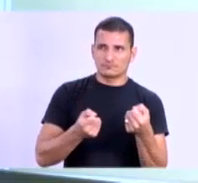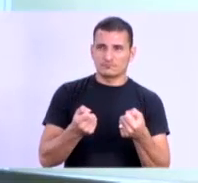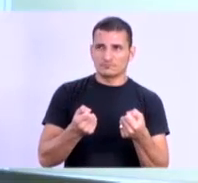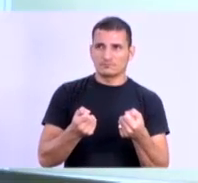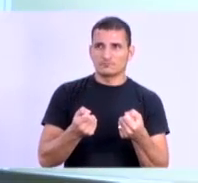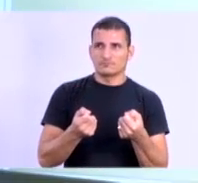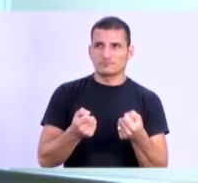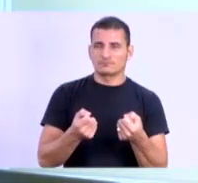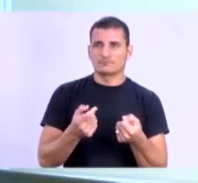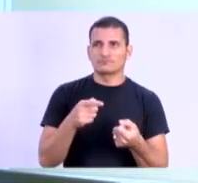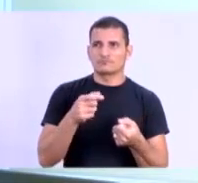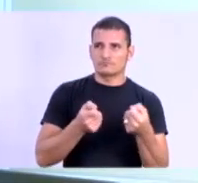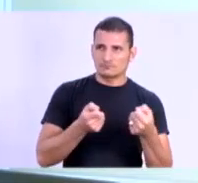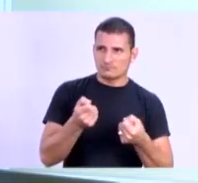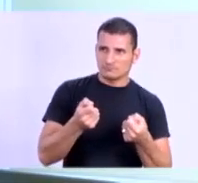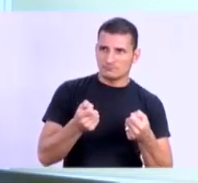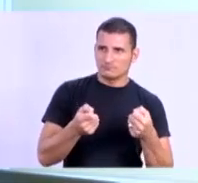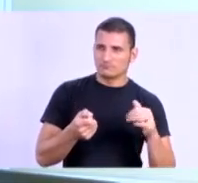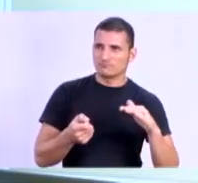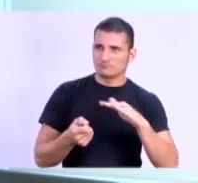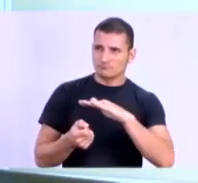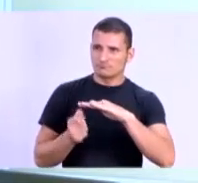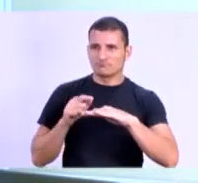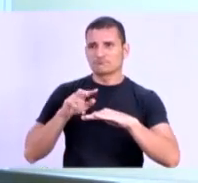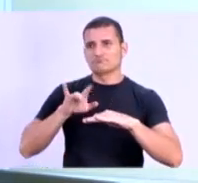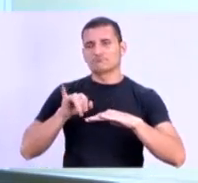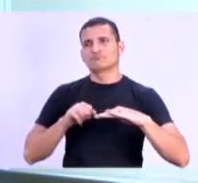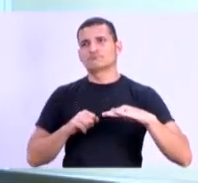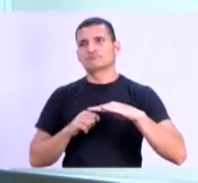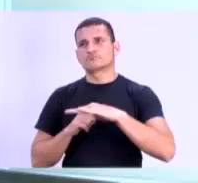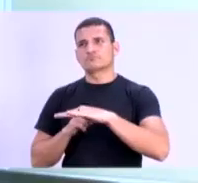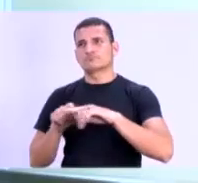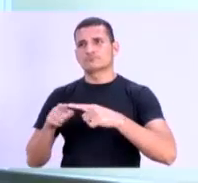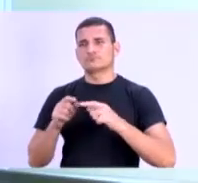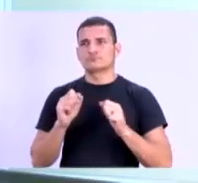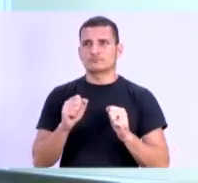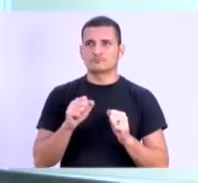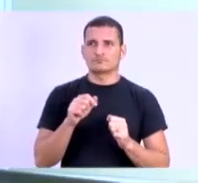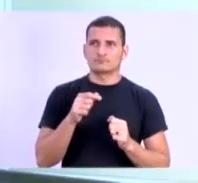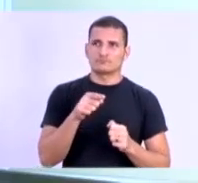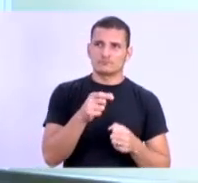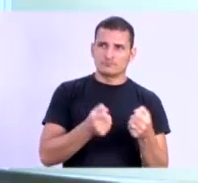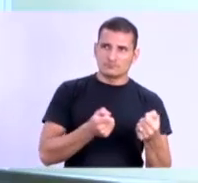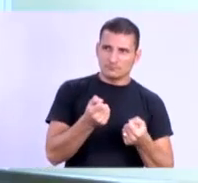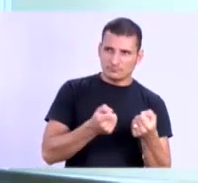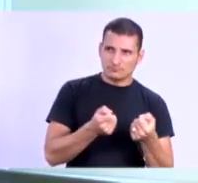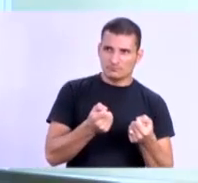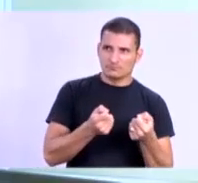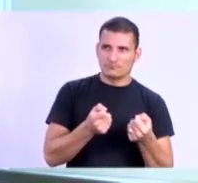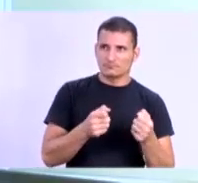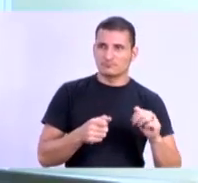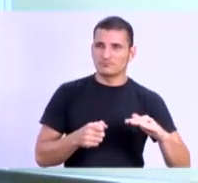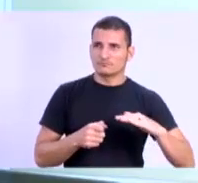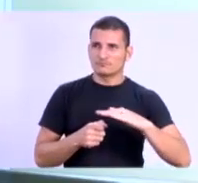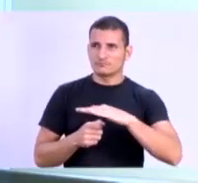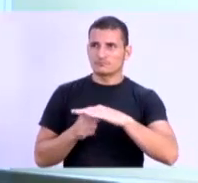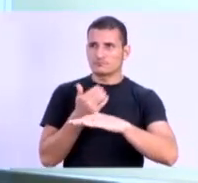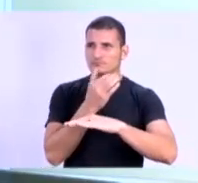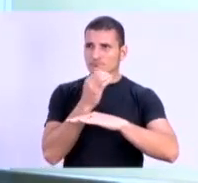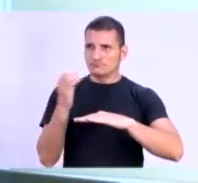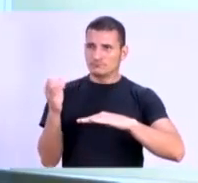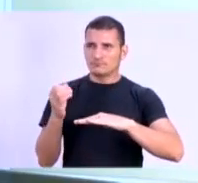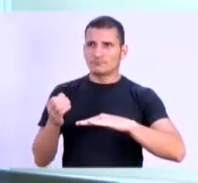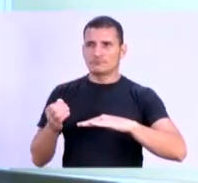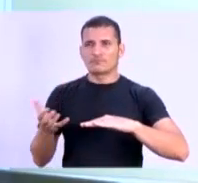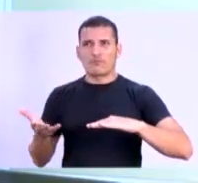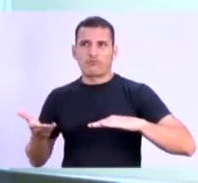mandar carro ande. Ele vai andar. Mas eu posso mandar carro ande a 100 km por hora. Não